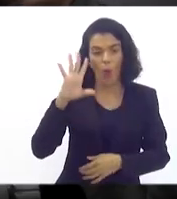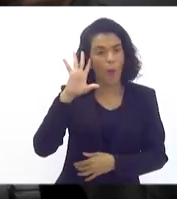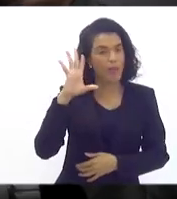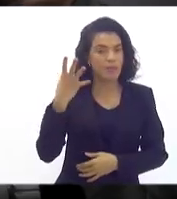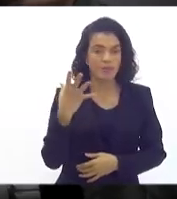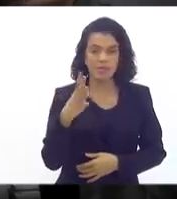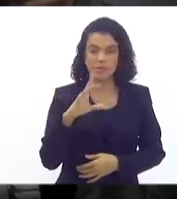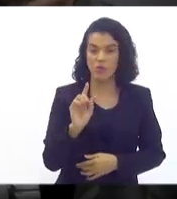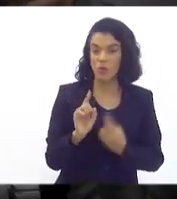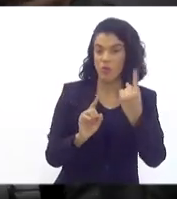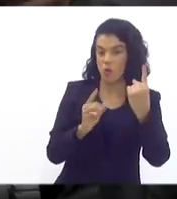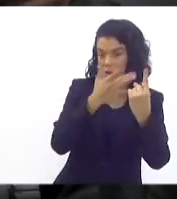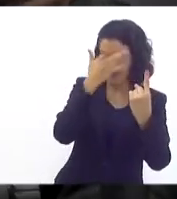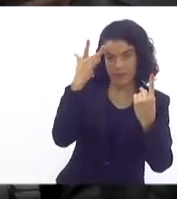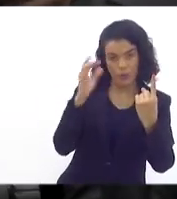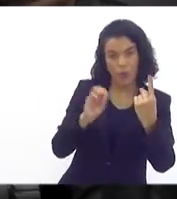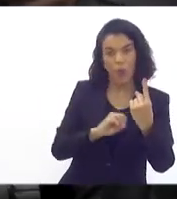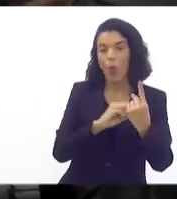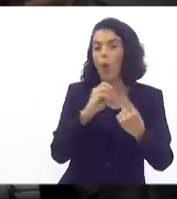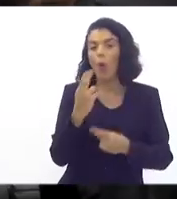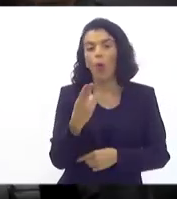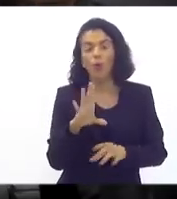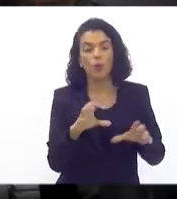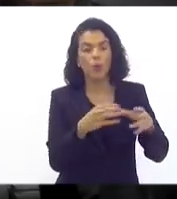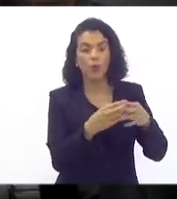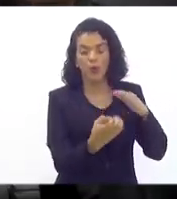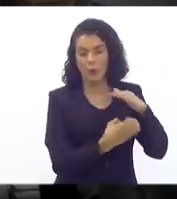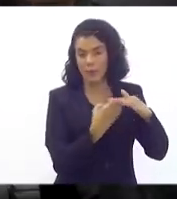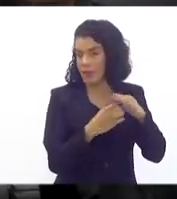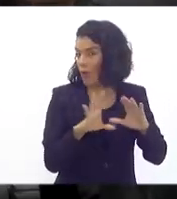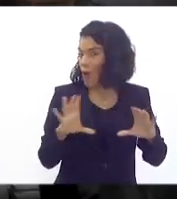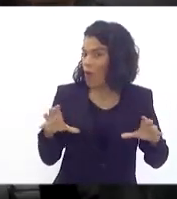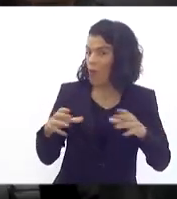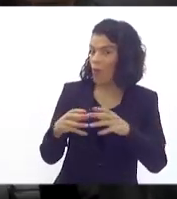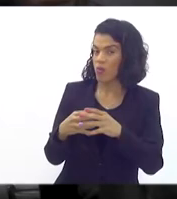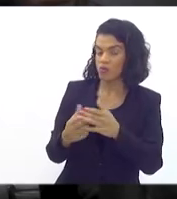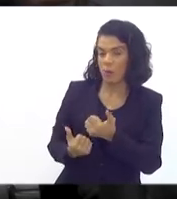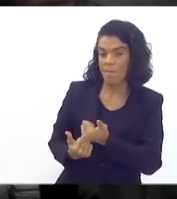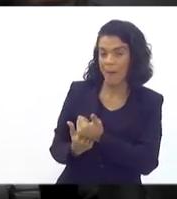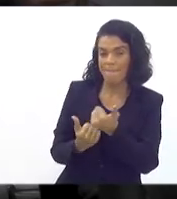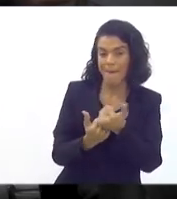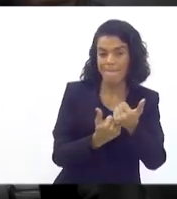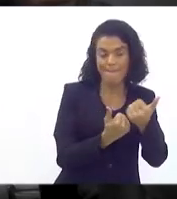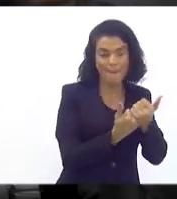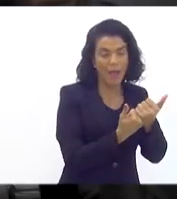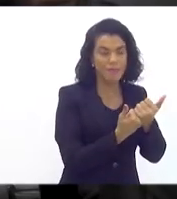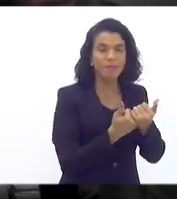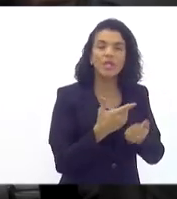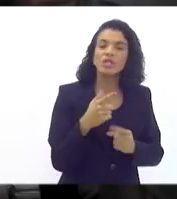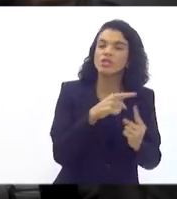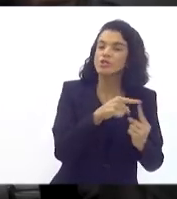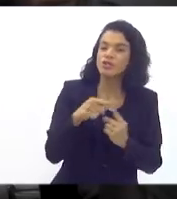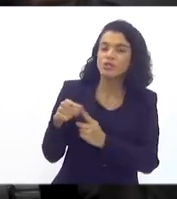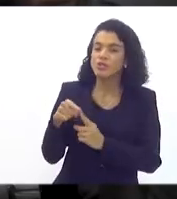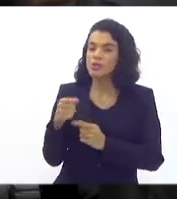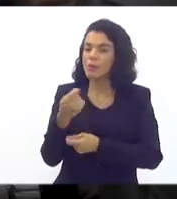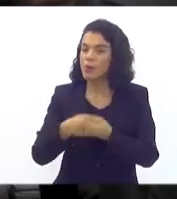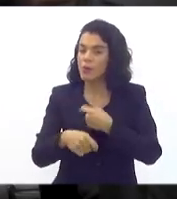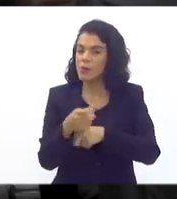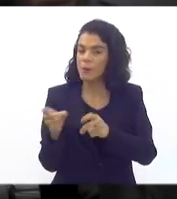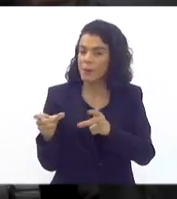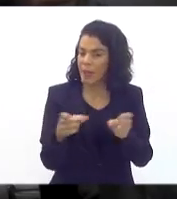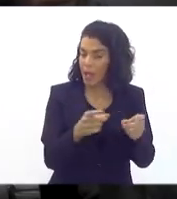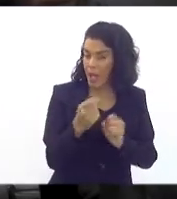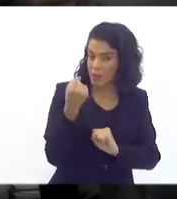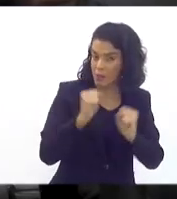exclusivamente de uma pessoa ou de um dade de um conjunto de forças para poder saber os que tipo de mercado nós queremos no